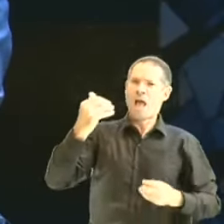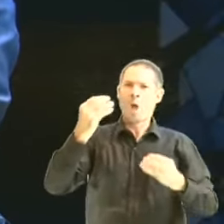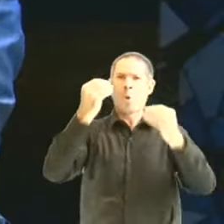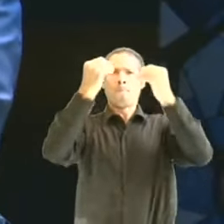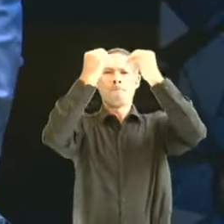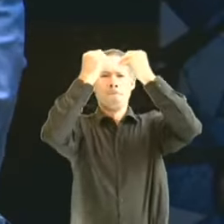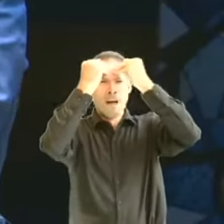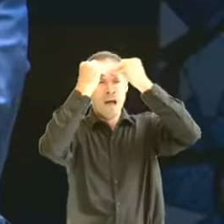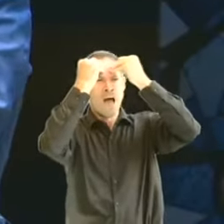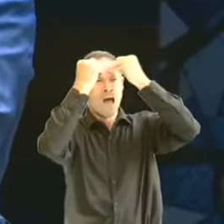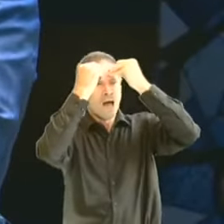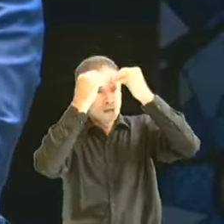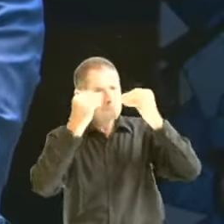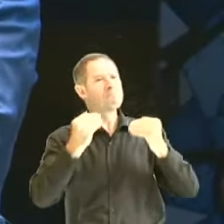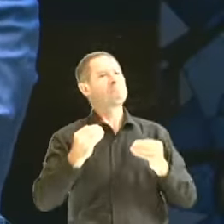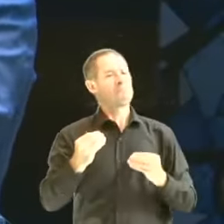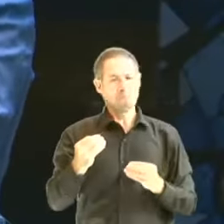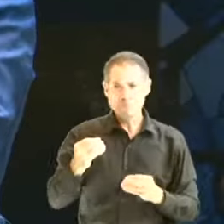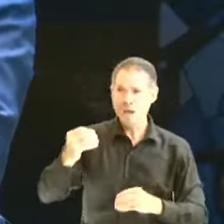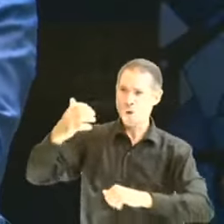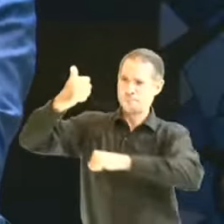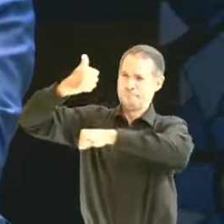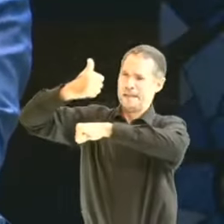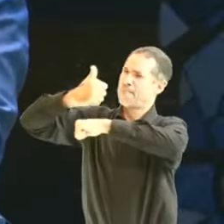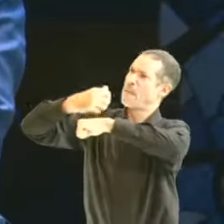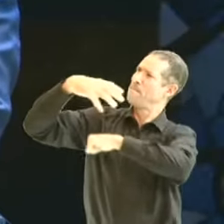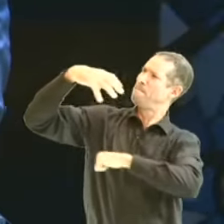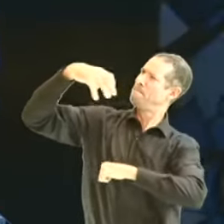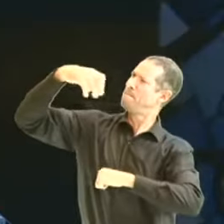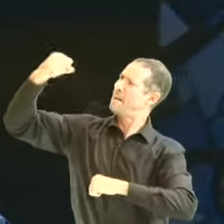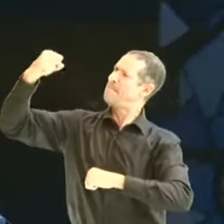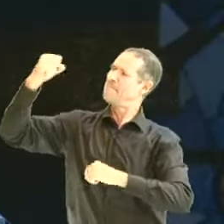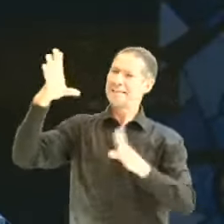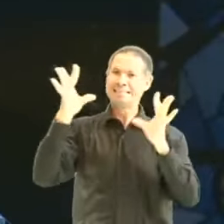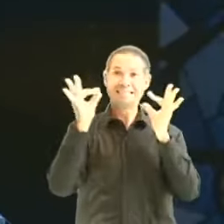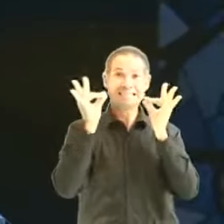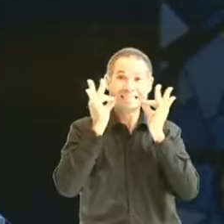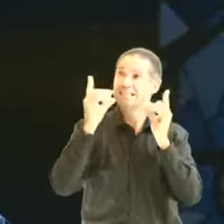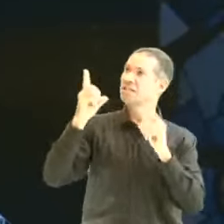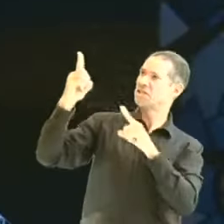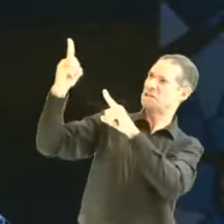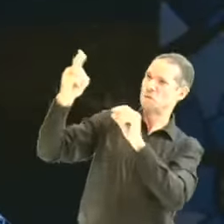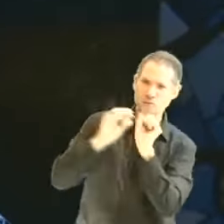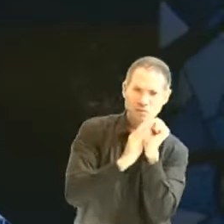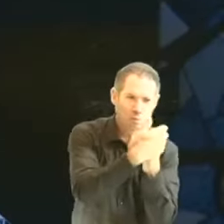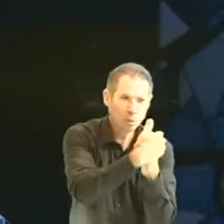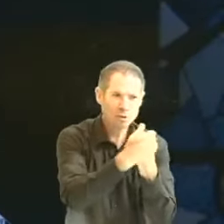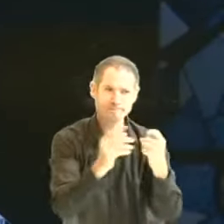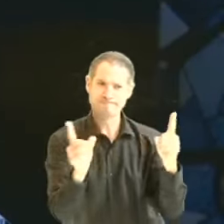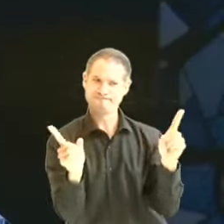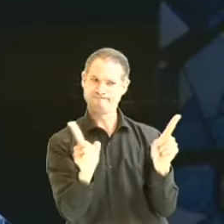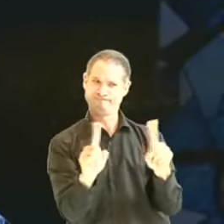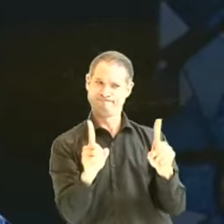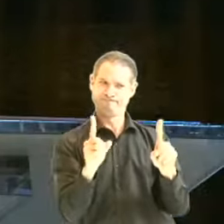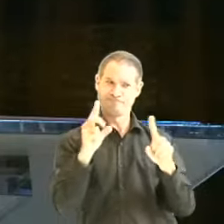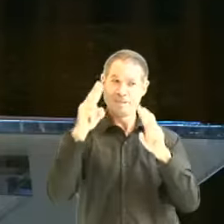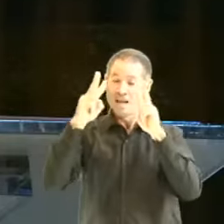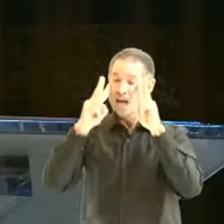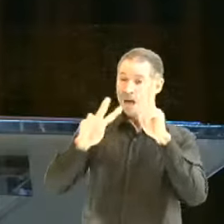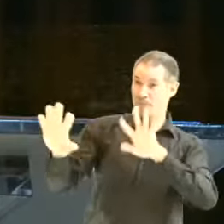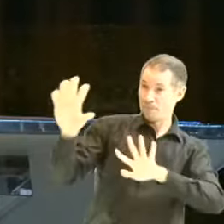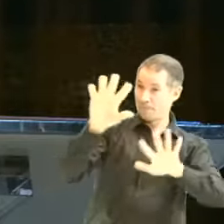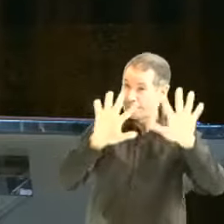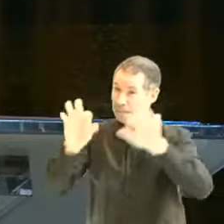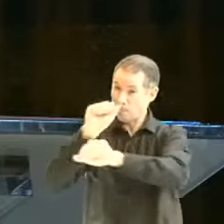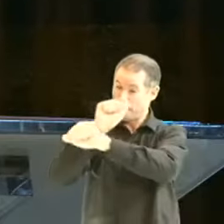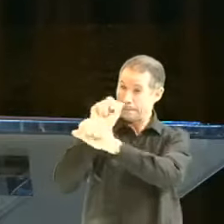e diante da majestosa presença, ninguém se esconde. E a visão de esperança